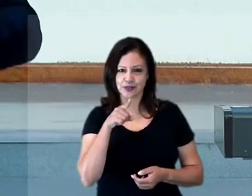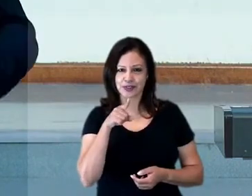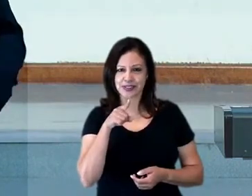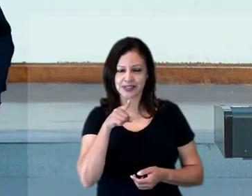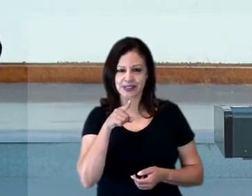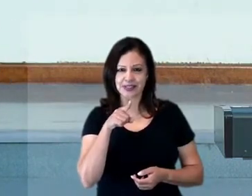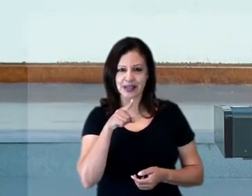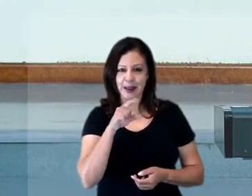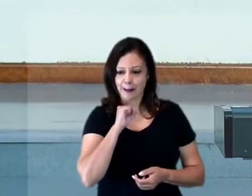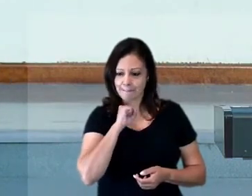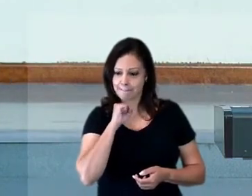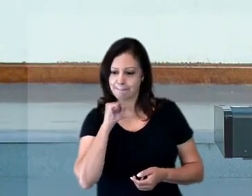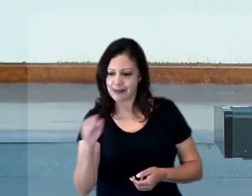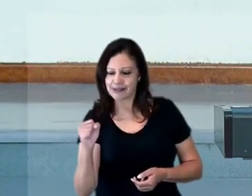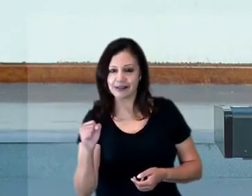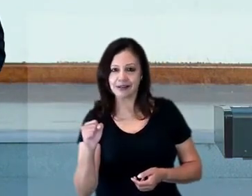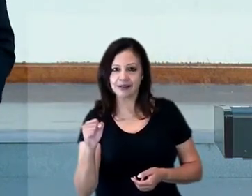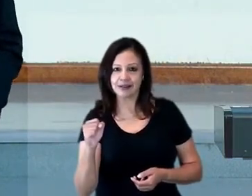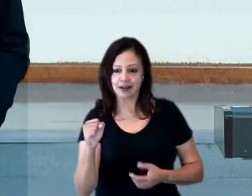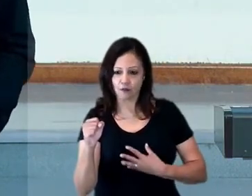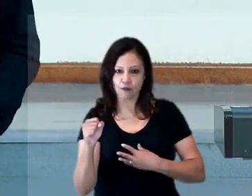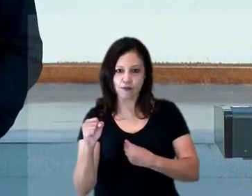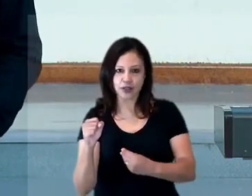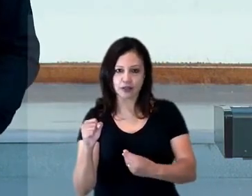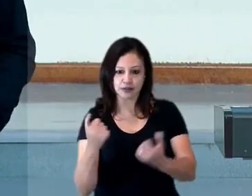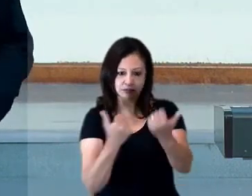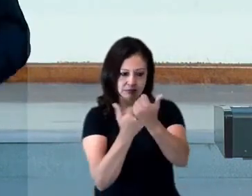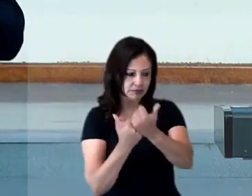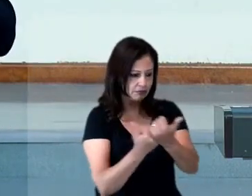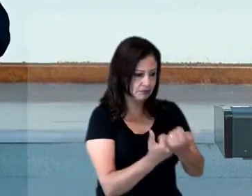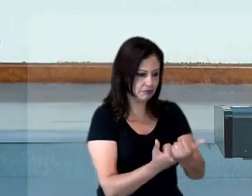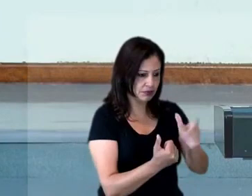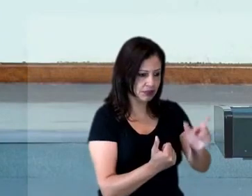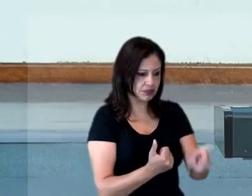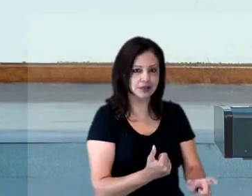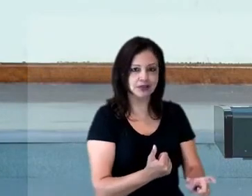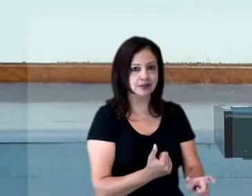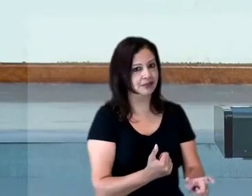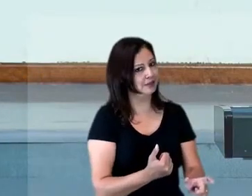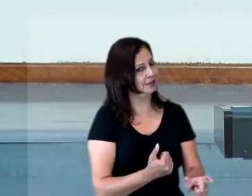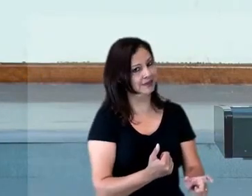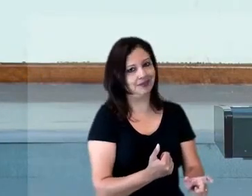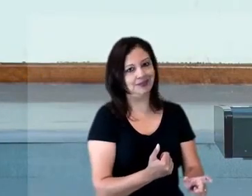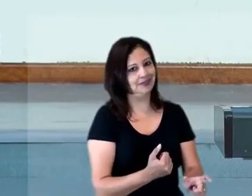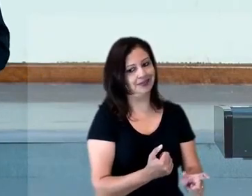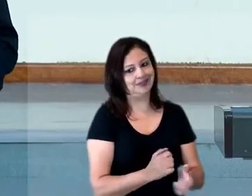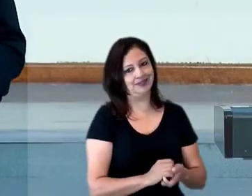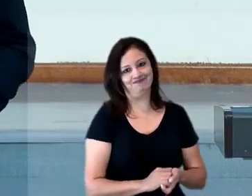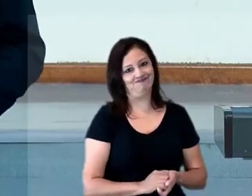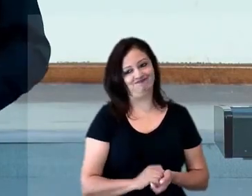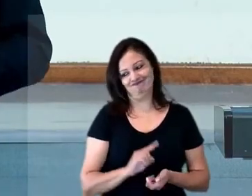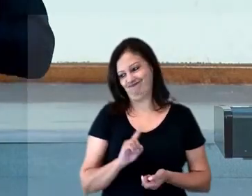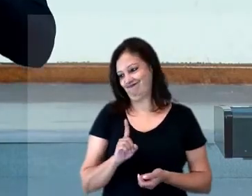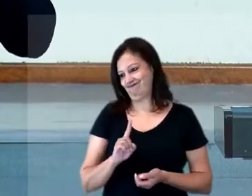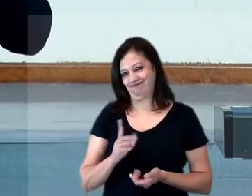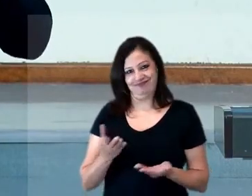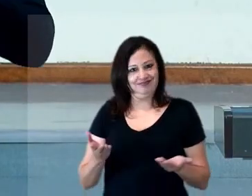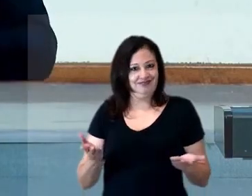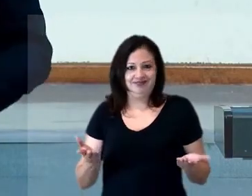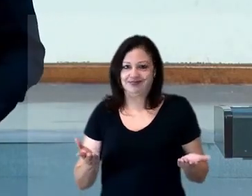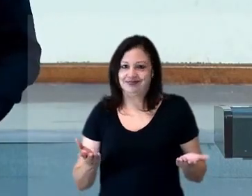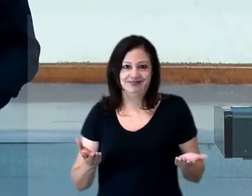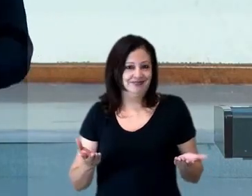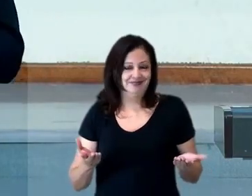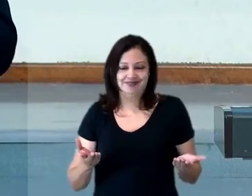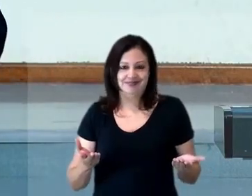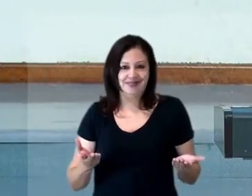de alguém para ser morto? Certamente nós não conseguiríamos ter esse